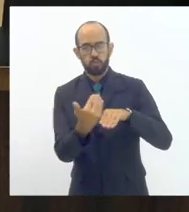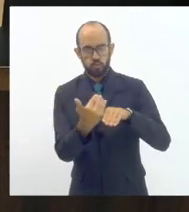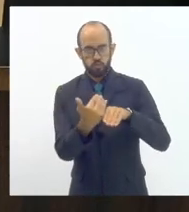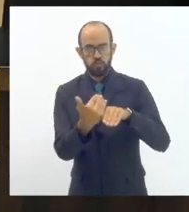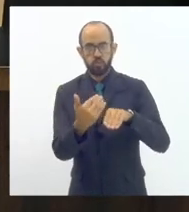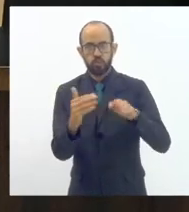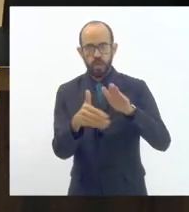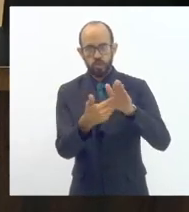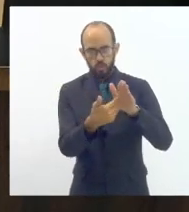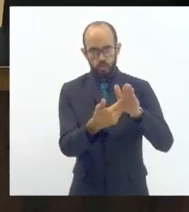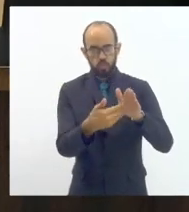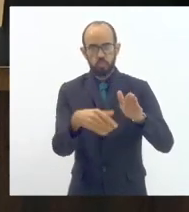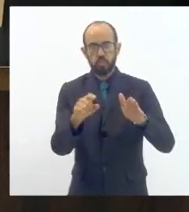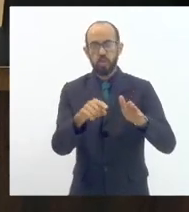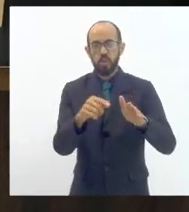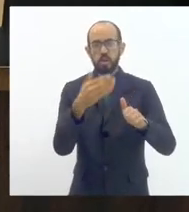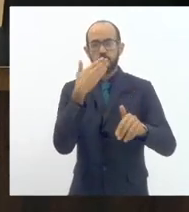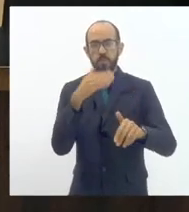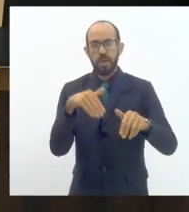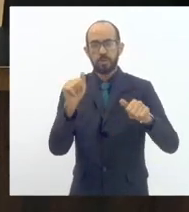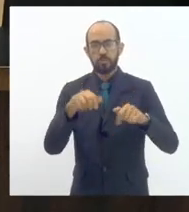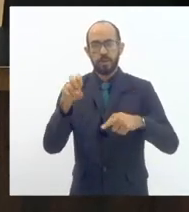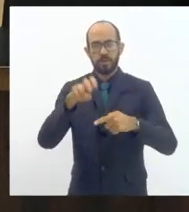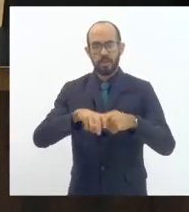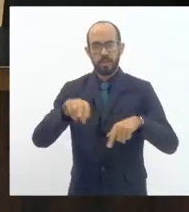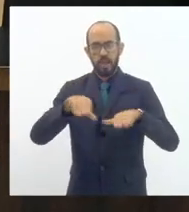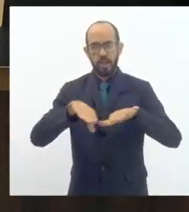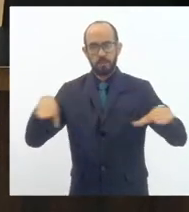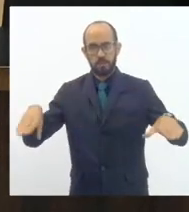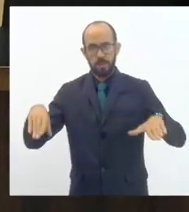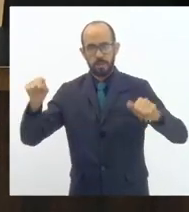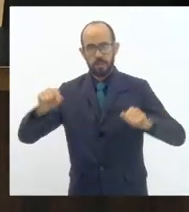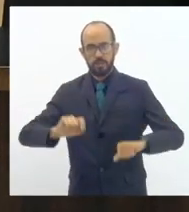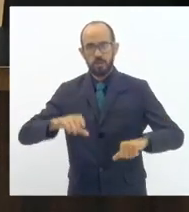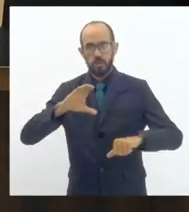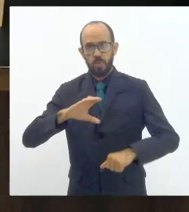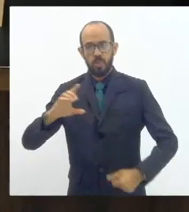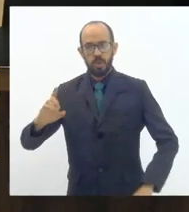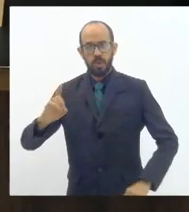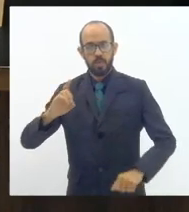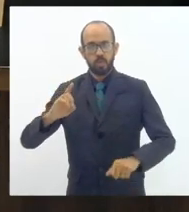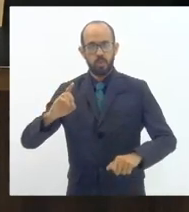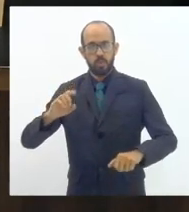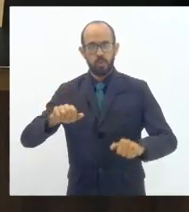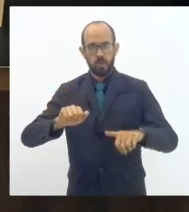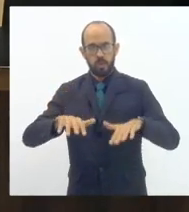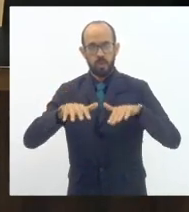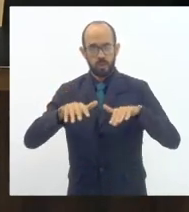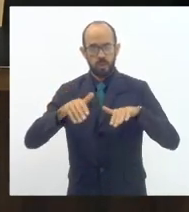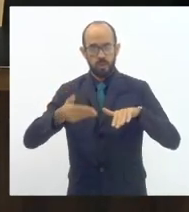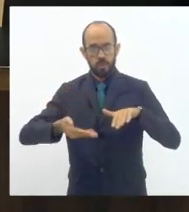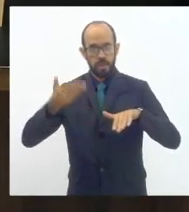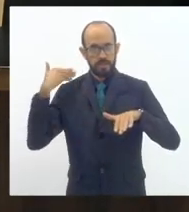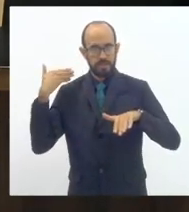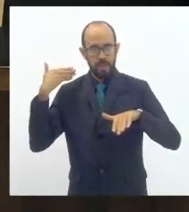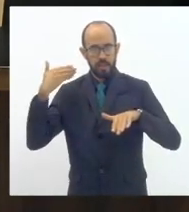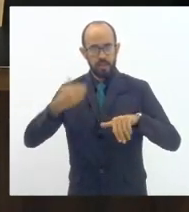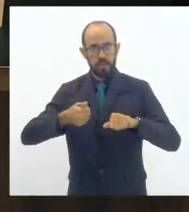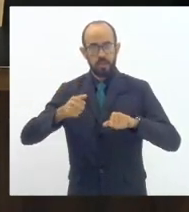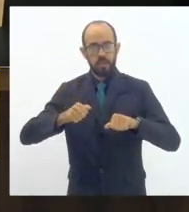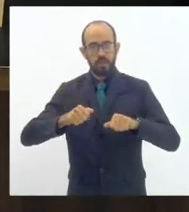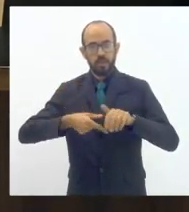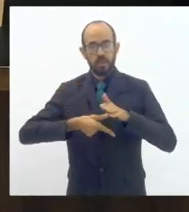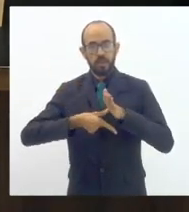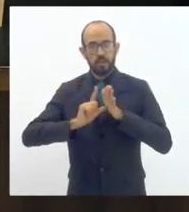para compor a mesa o coordenador da edição anterior do Parlamento Juvenil, a última edição antes da